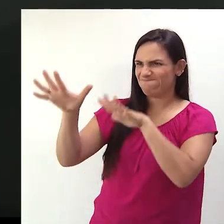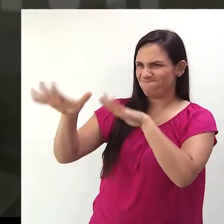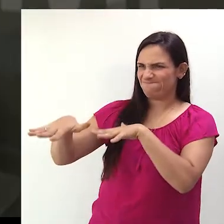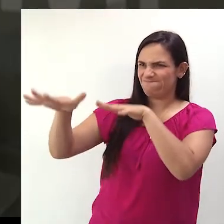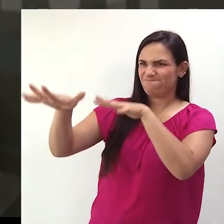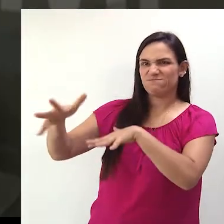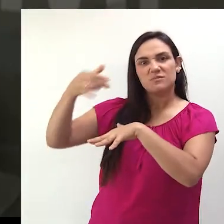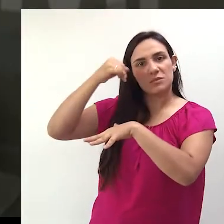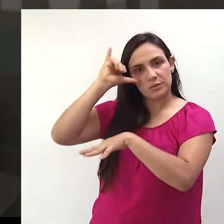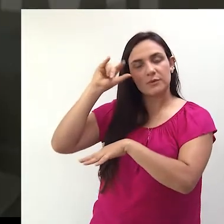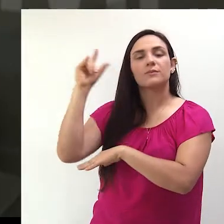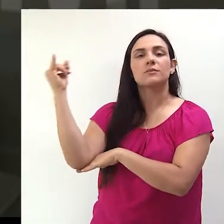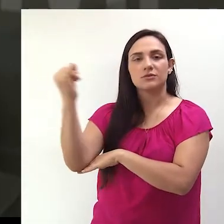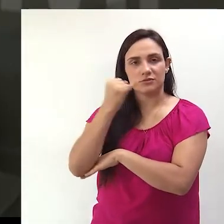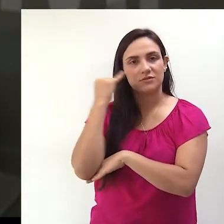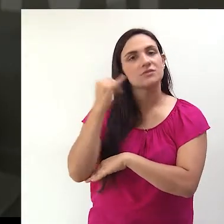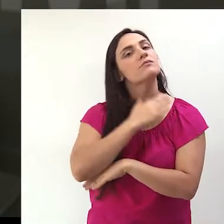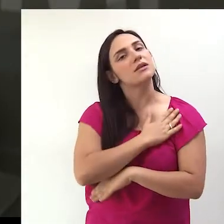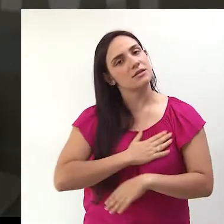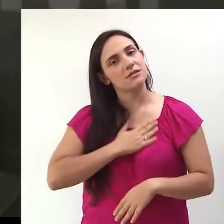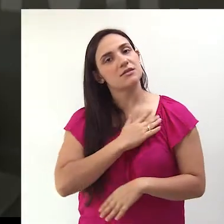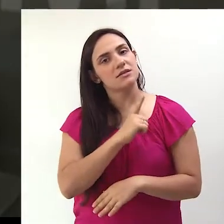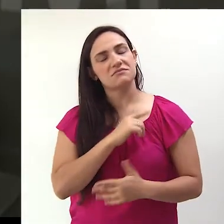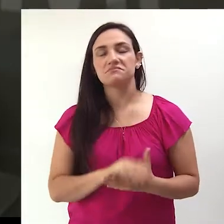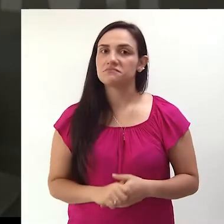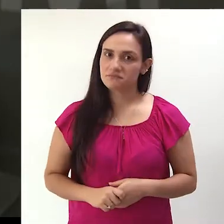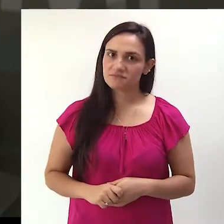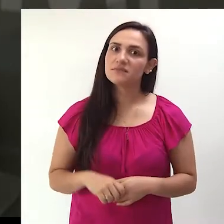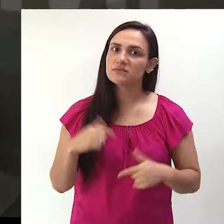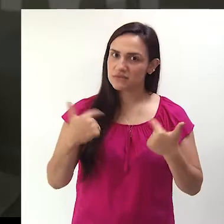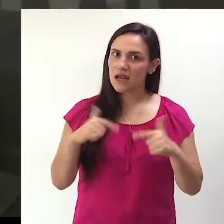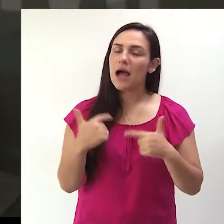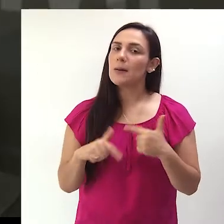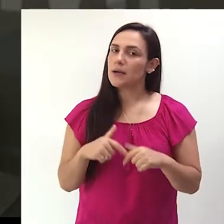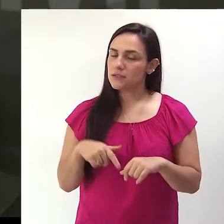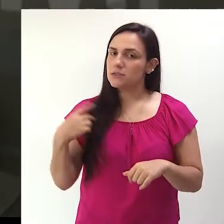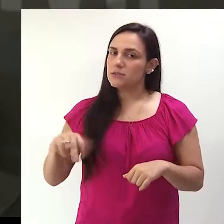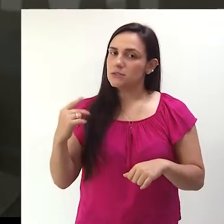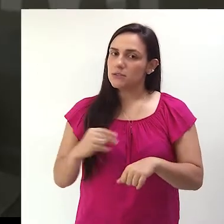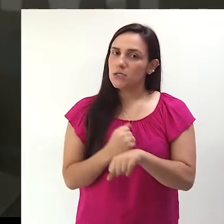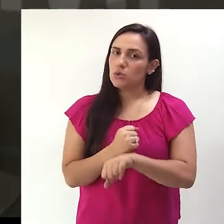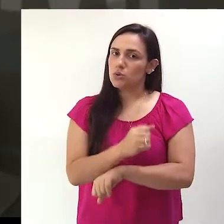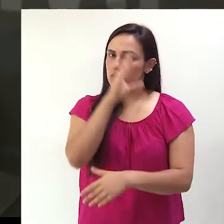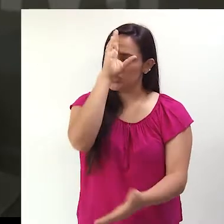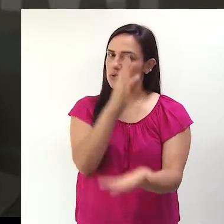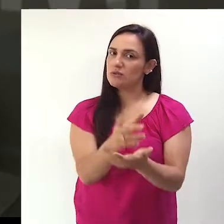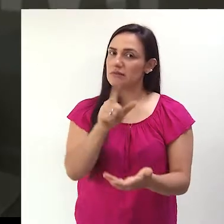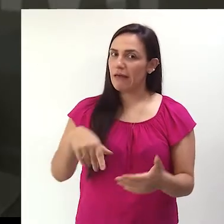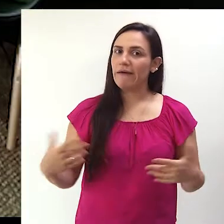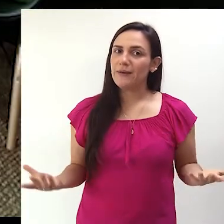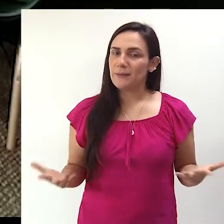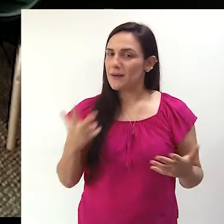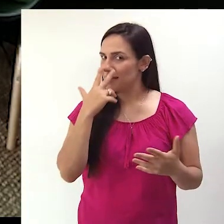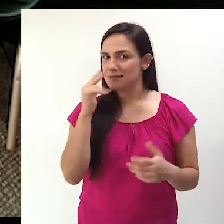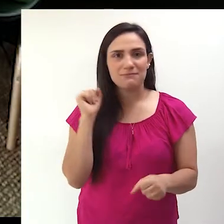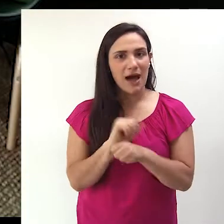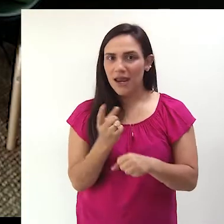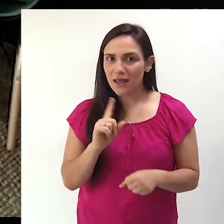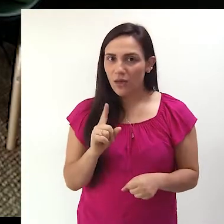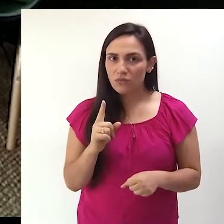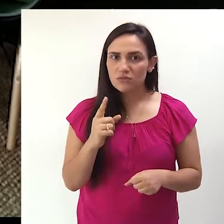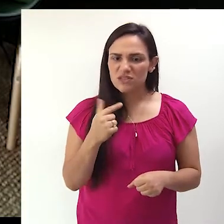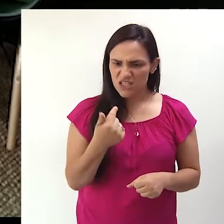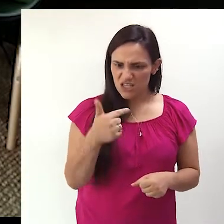gratificante, né? Um trabalho árduo sem parar, né? A partir do momento que pegou a ocorrência em mãos, eles não pararam, né, doutor? Não pararam.